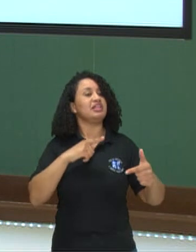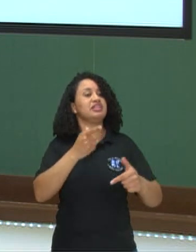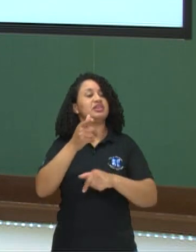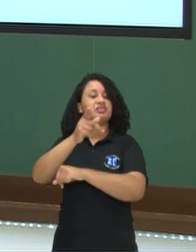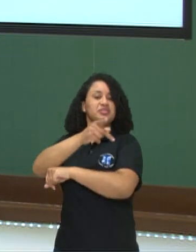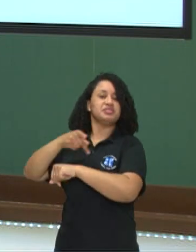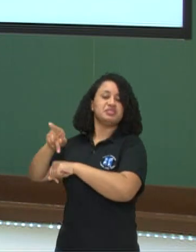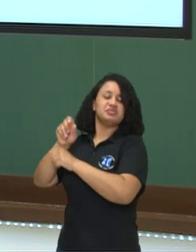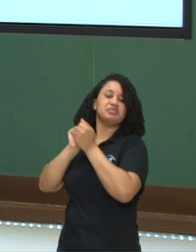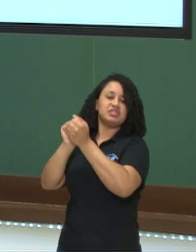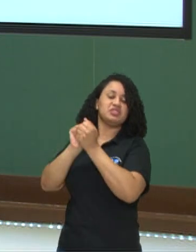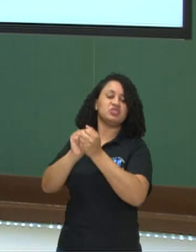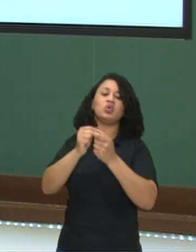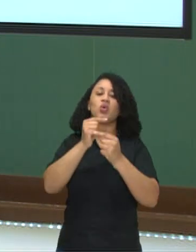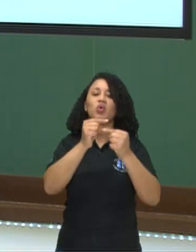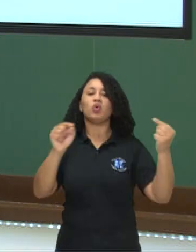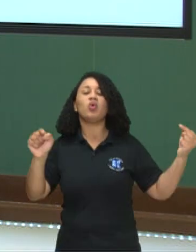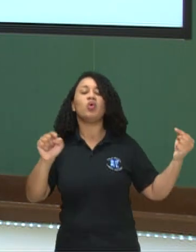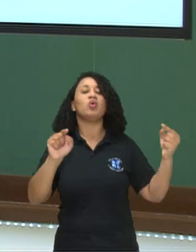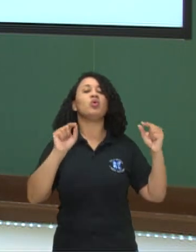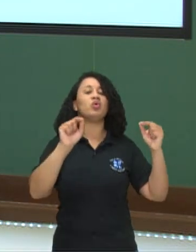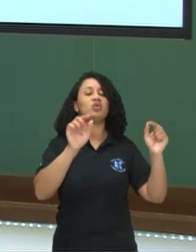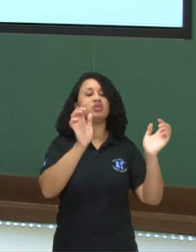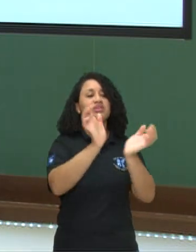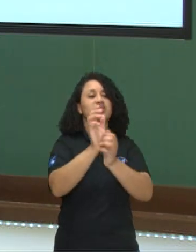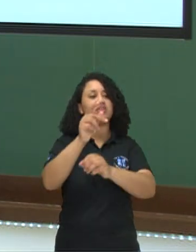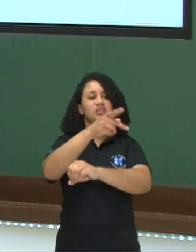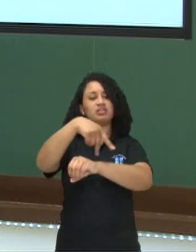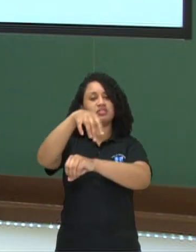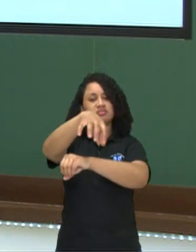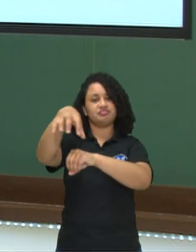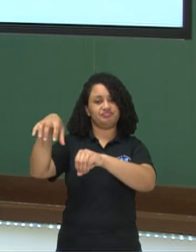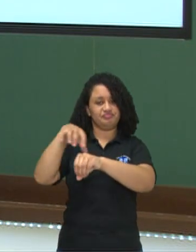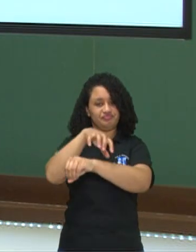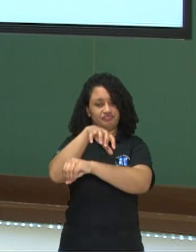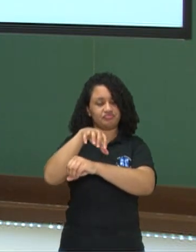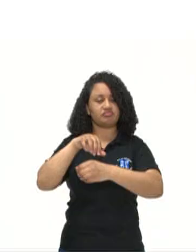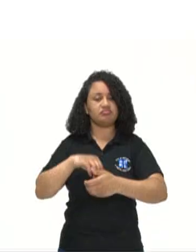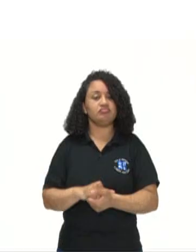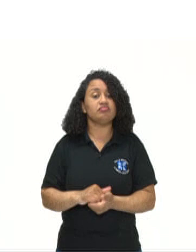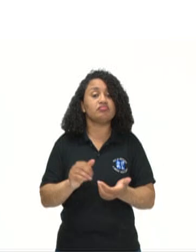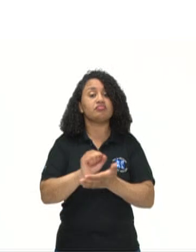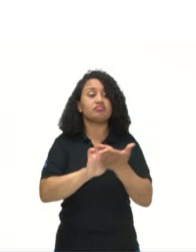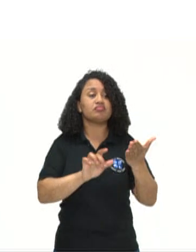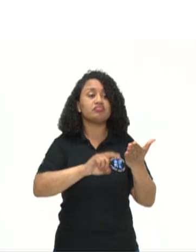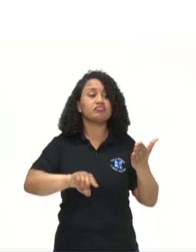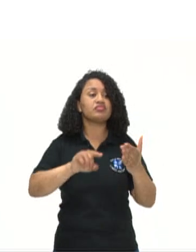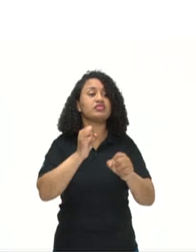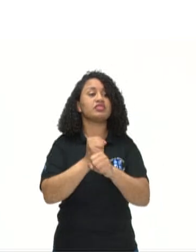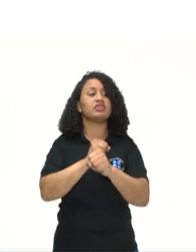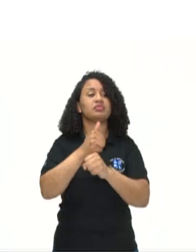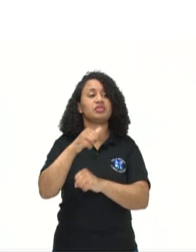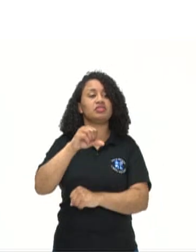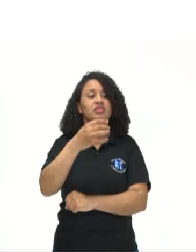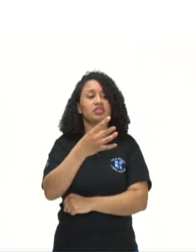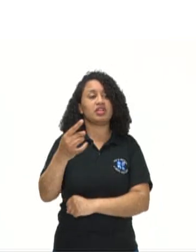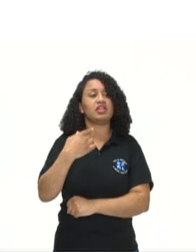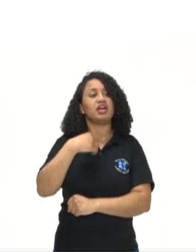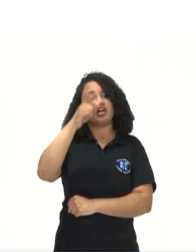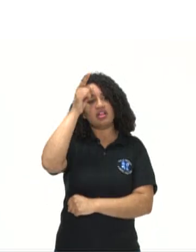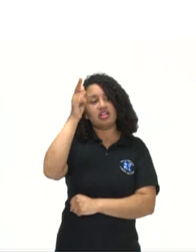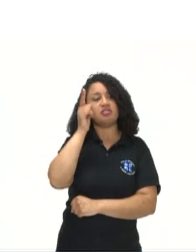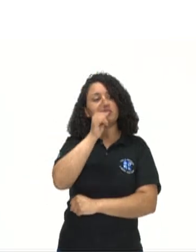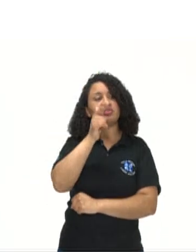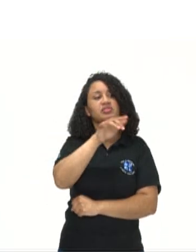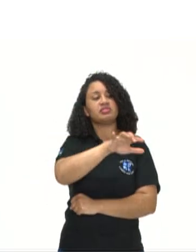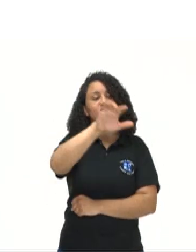aliados contra o eixo. Exercício para você. Em 1941, a Alemanha havia conquistado